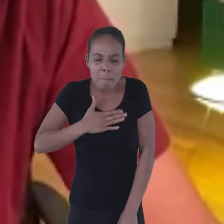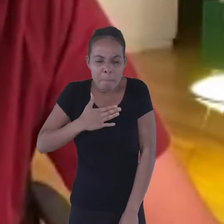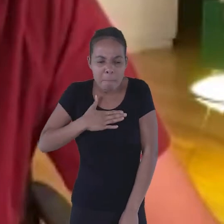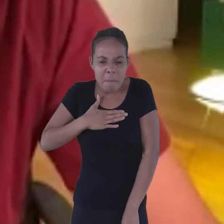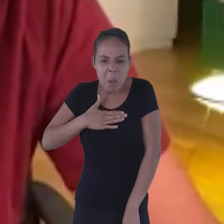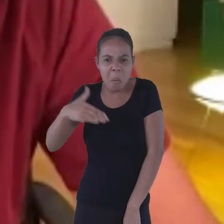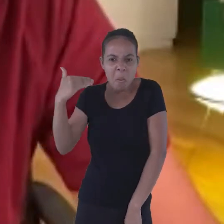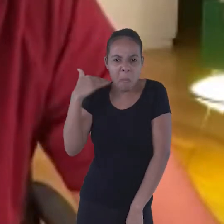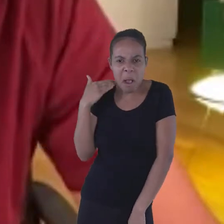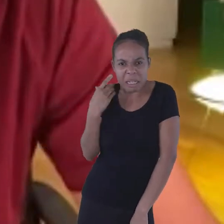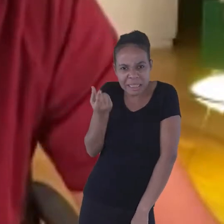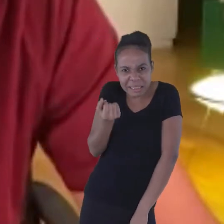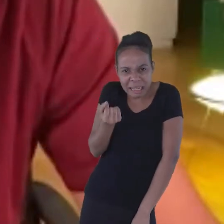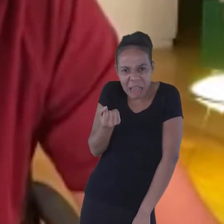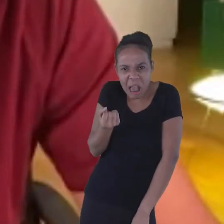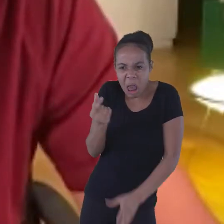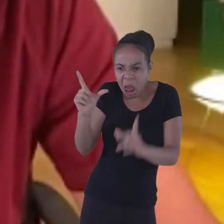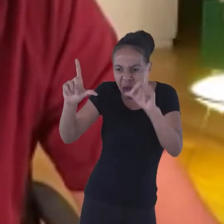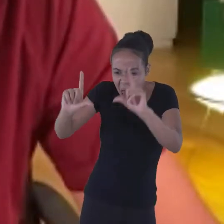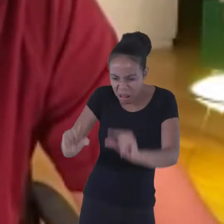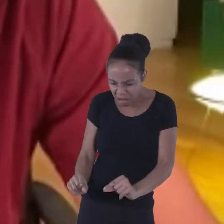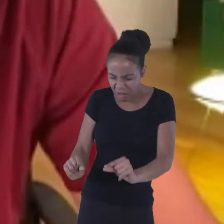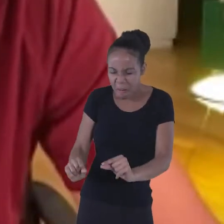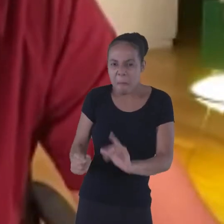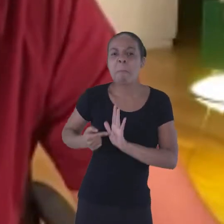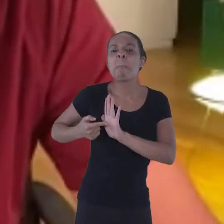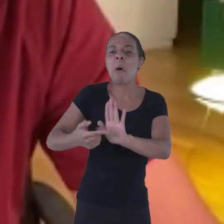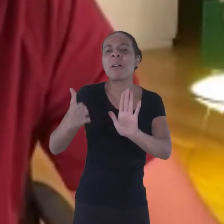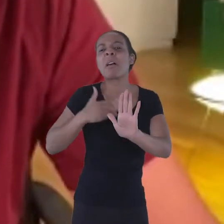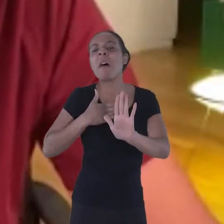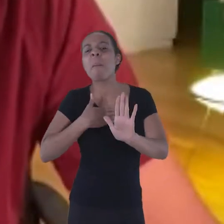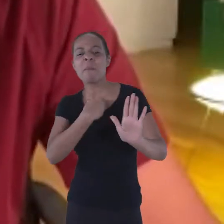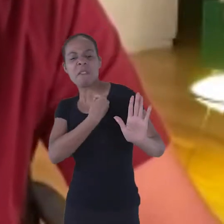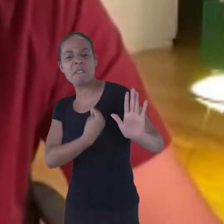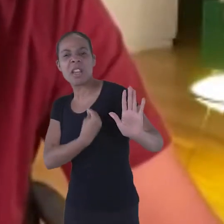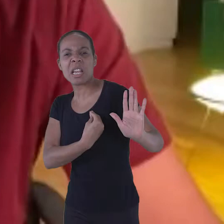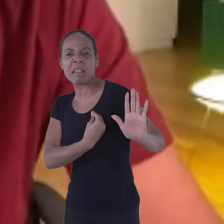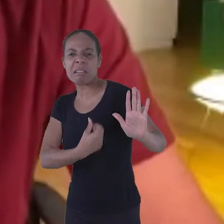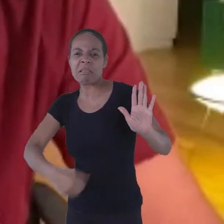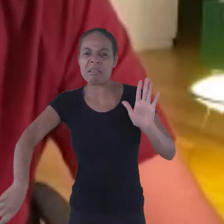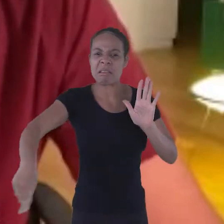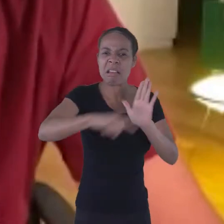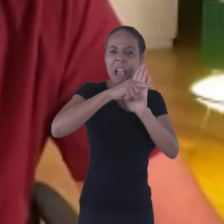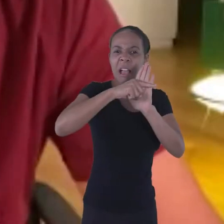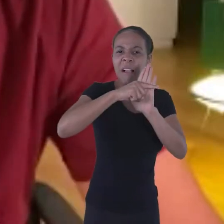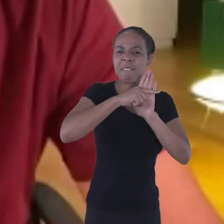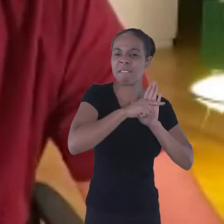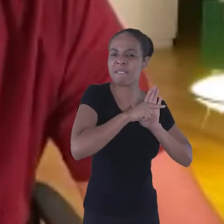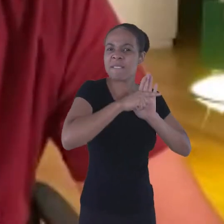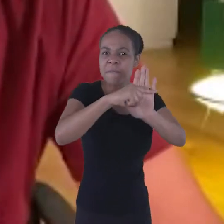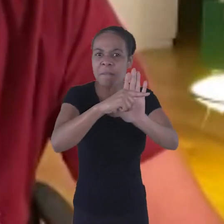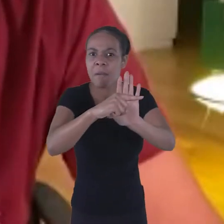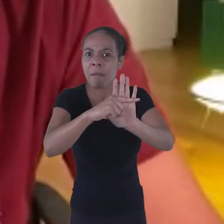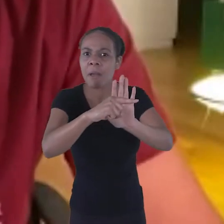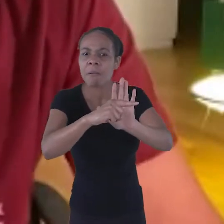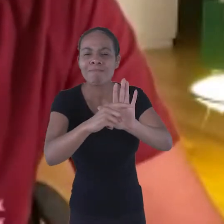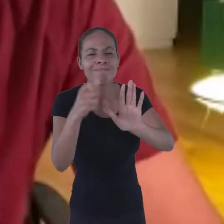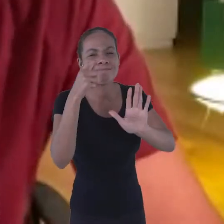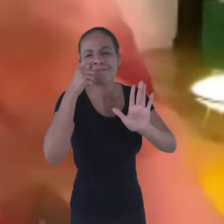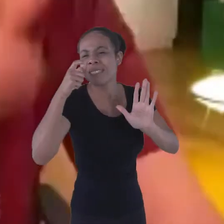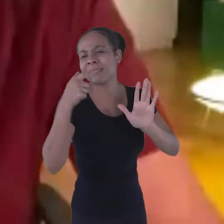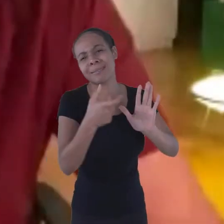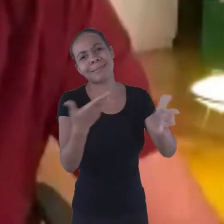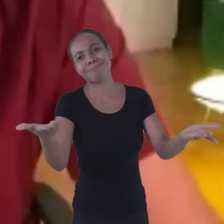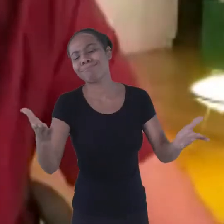um retrato falado da minha existência, ridículo, negativado, tosco, interessantíssimo. Olha